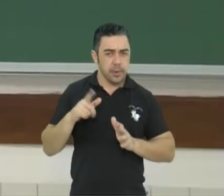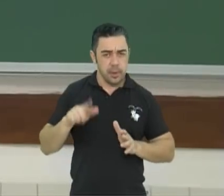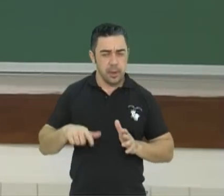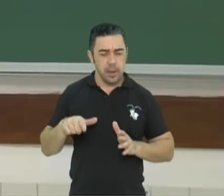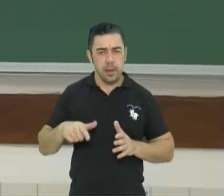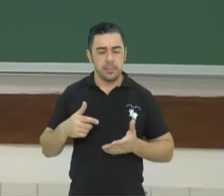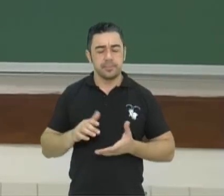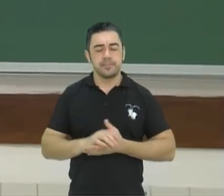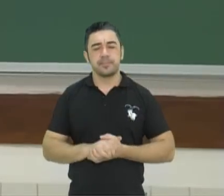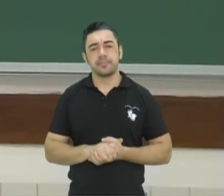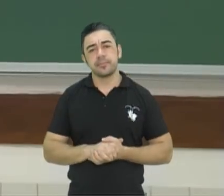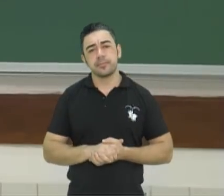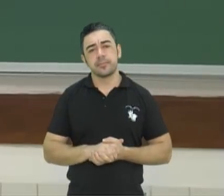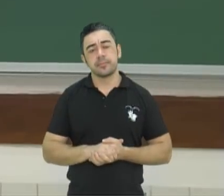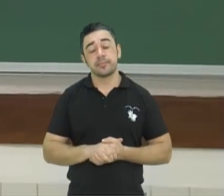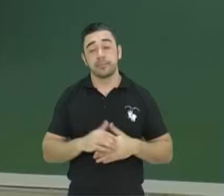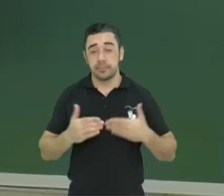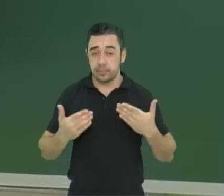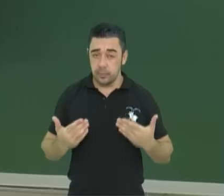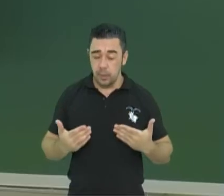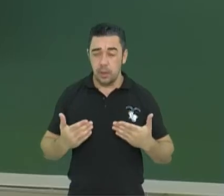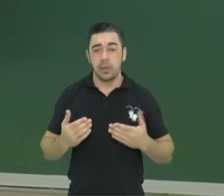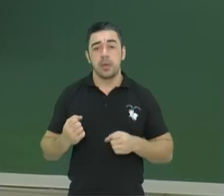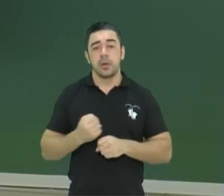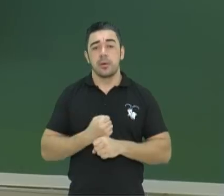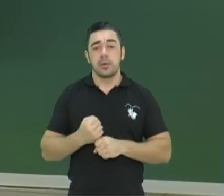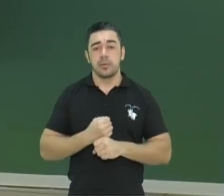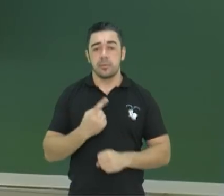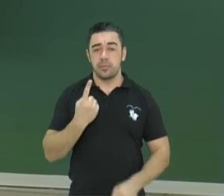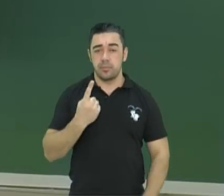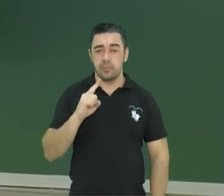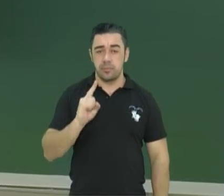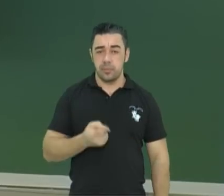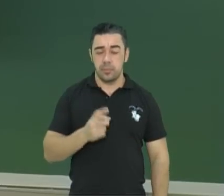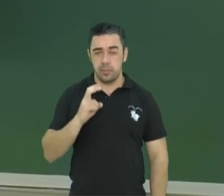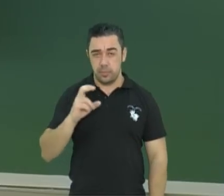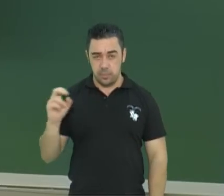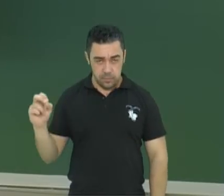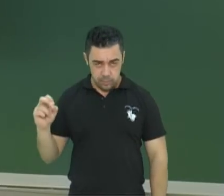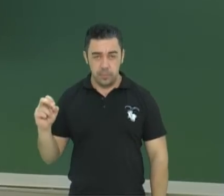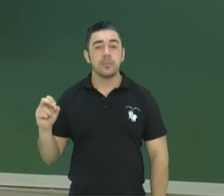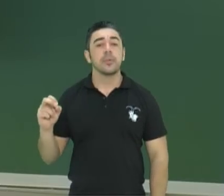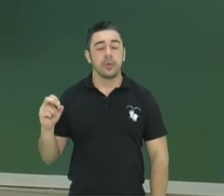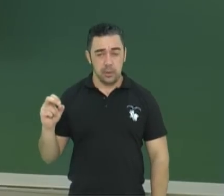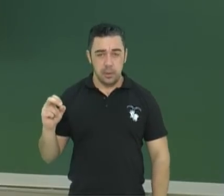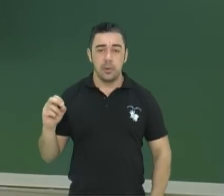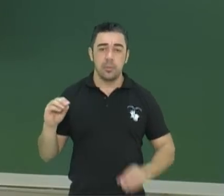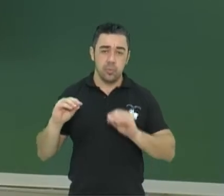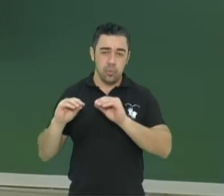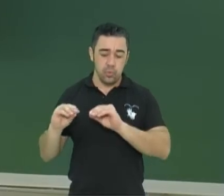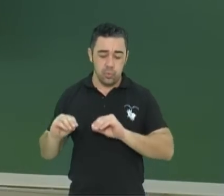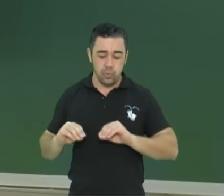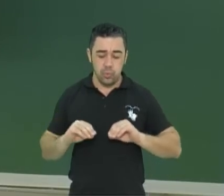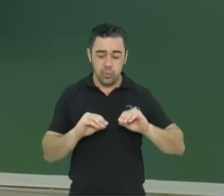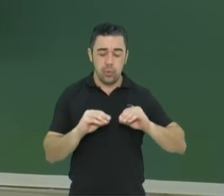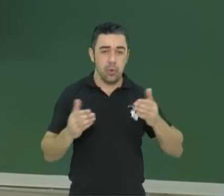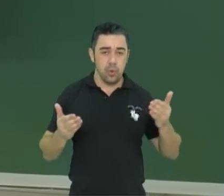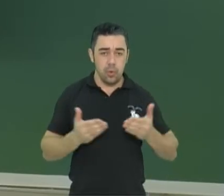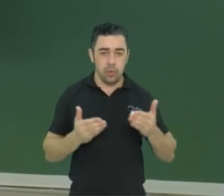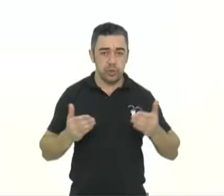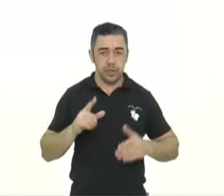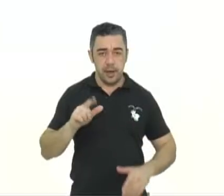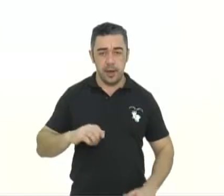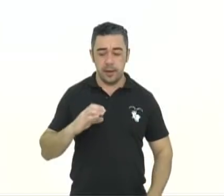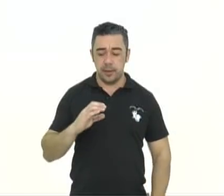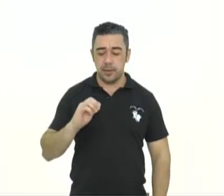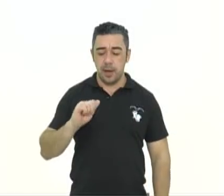tronco linguístico. Por volta dos anos de 1500, os bantos se deslocaram para a região onde hoje é a República de